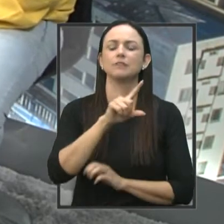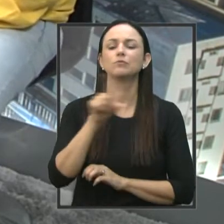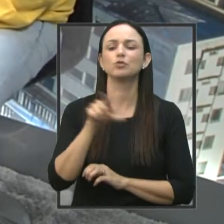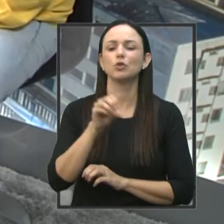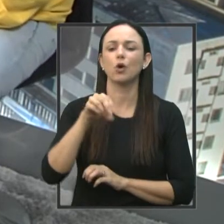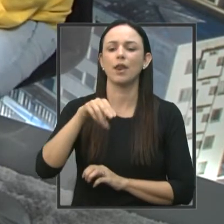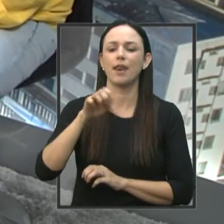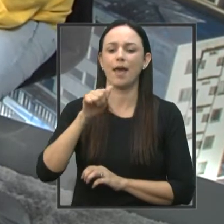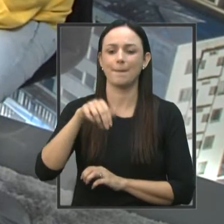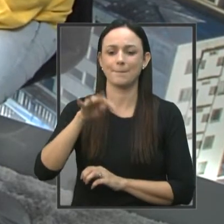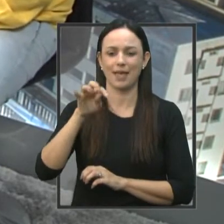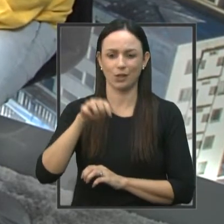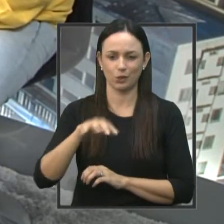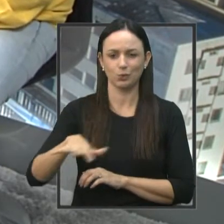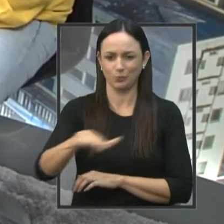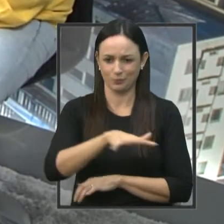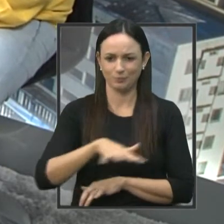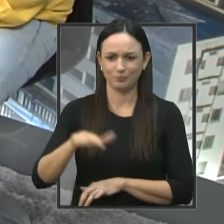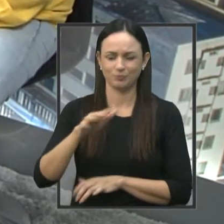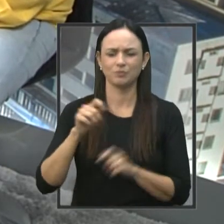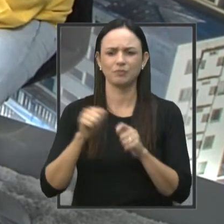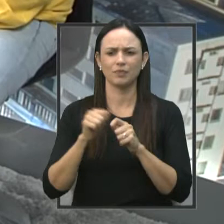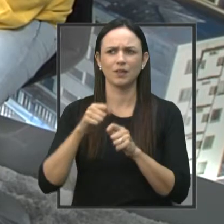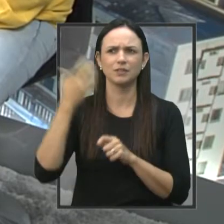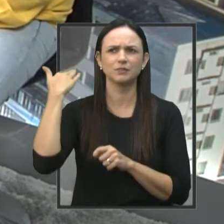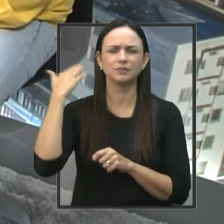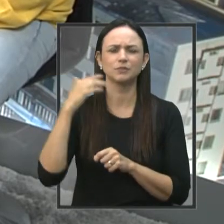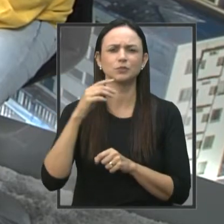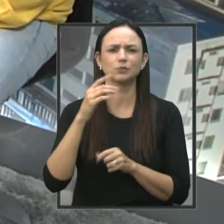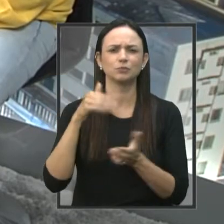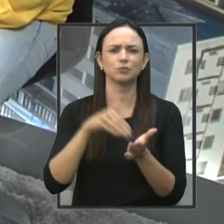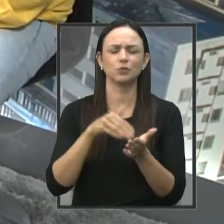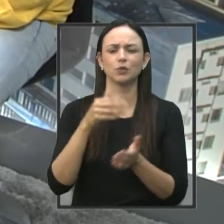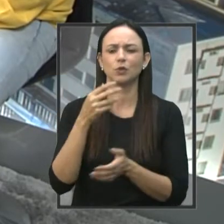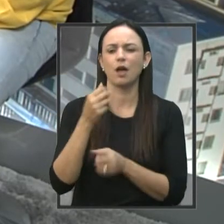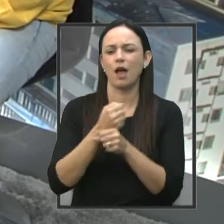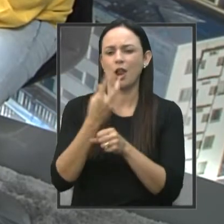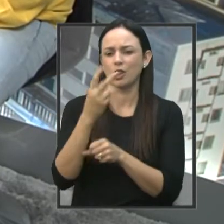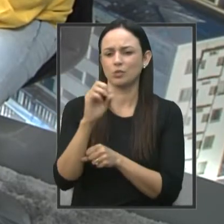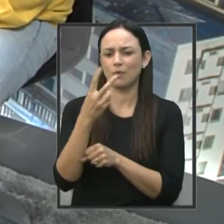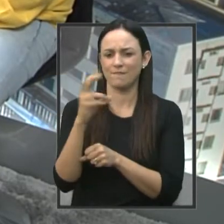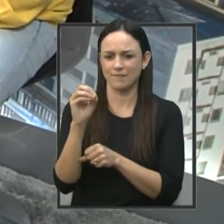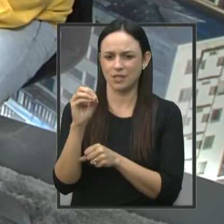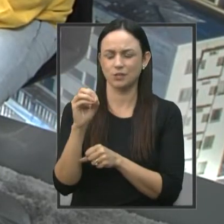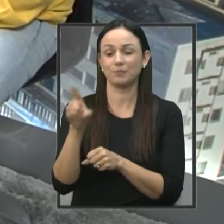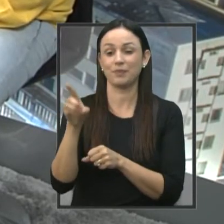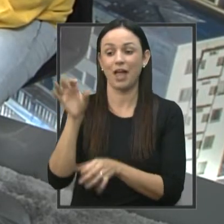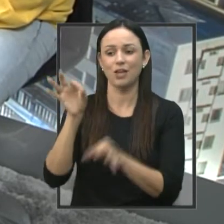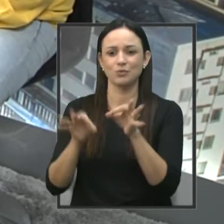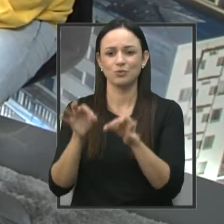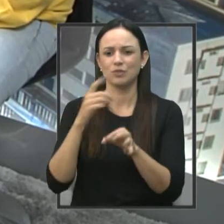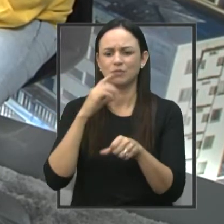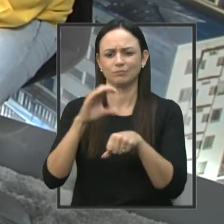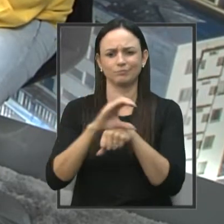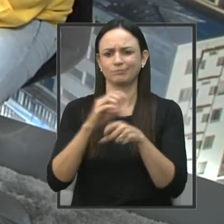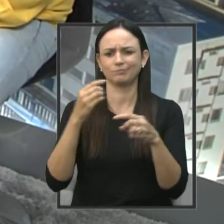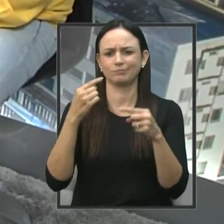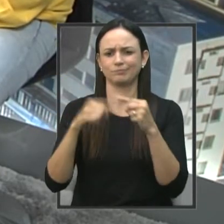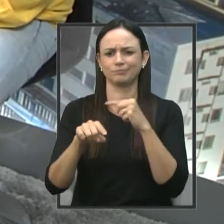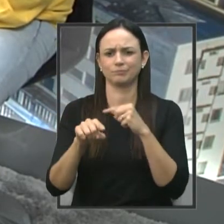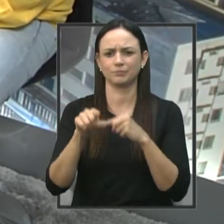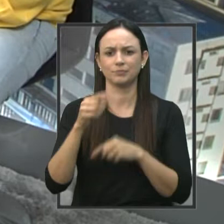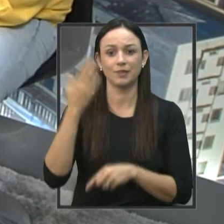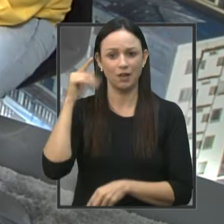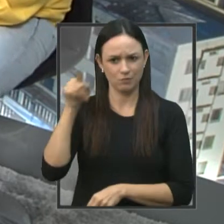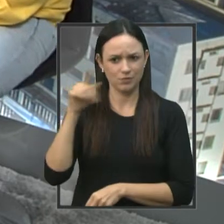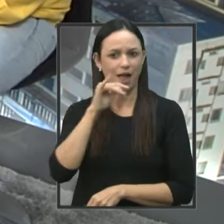zoneamento, que foi realizada ali no fim de 2020 e que a Justiça declarou inconstitucional. O senhor havia alertado na época,